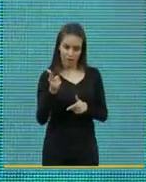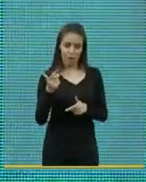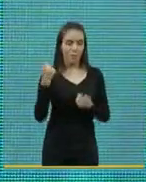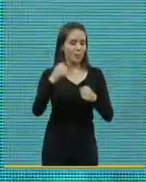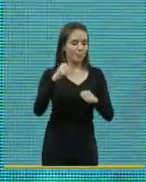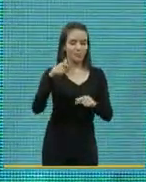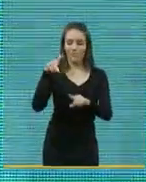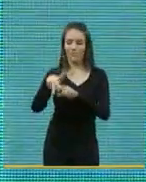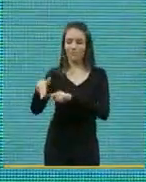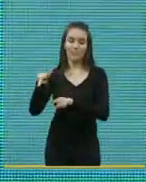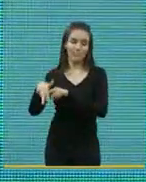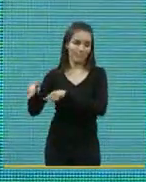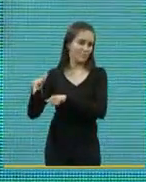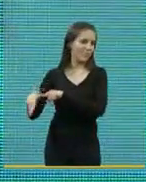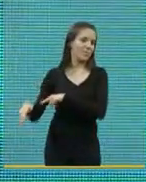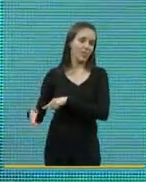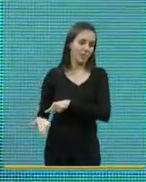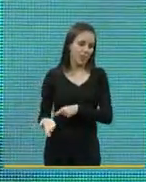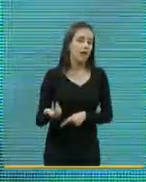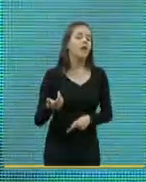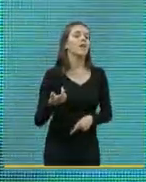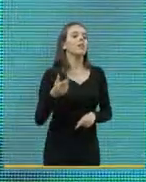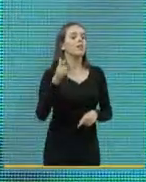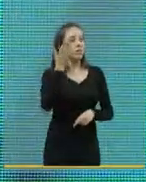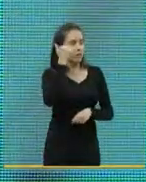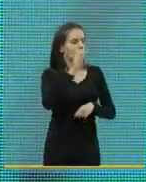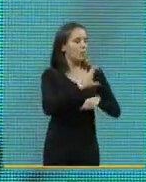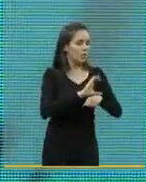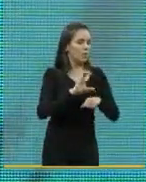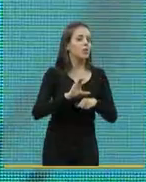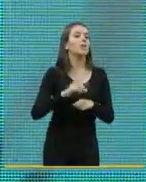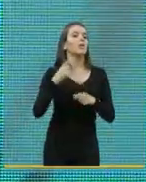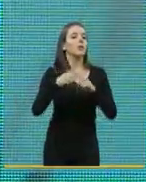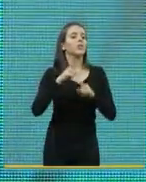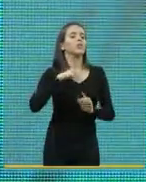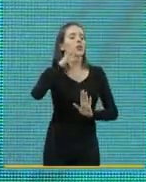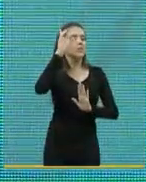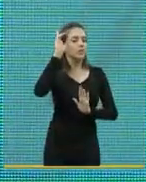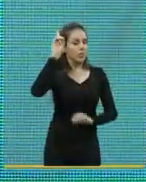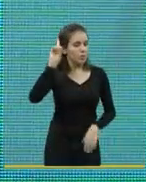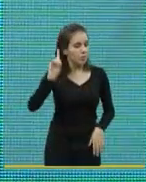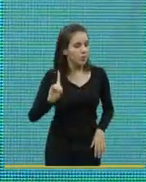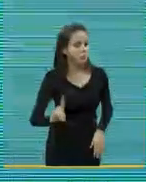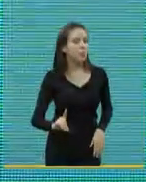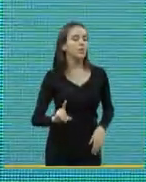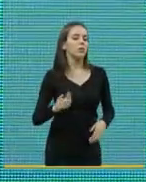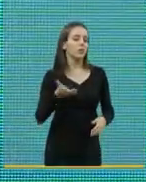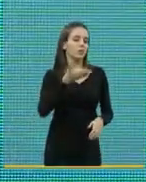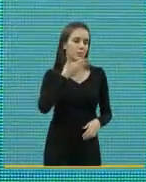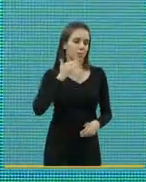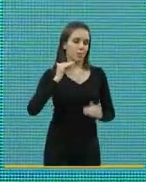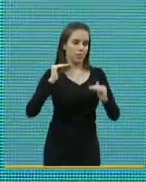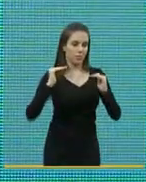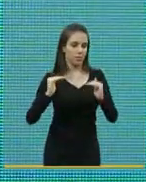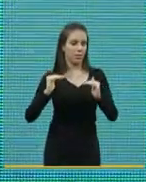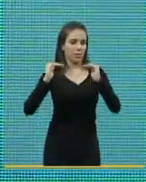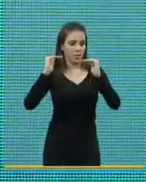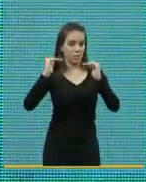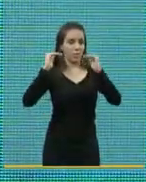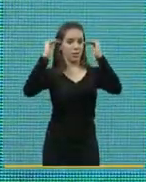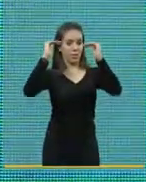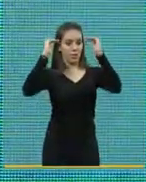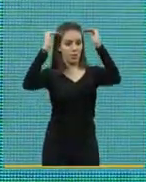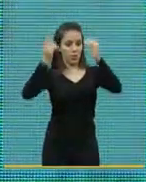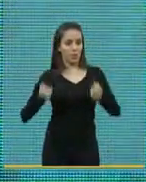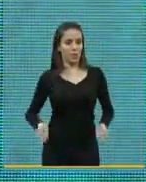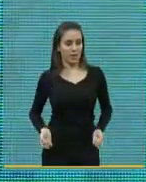apesar da constituição brasileira dar direitos que aumentam ato automaticamente muitas despesas